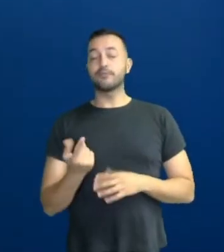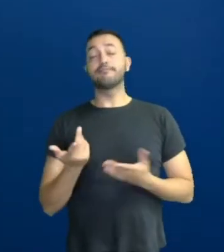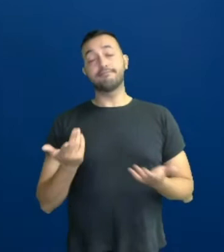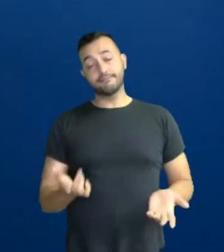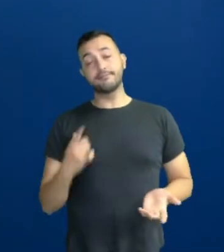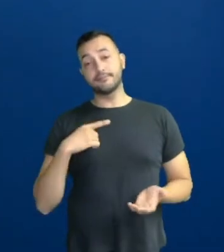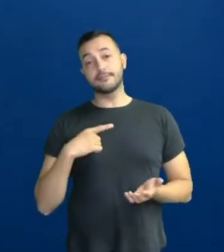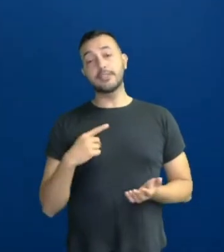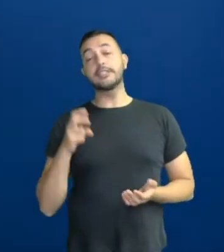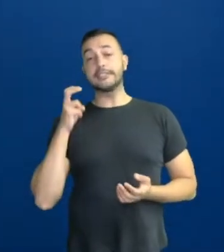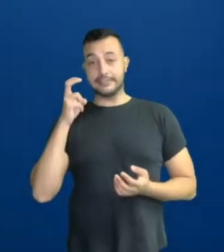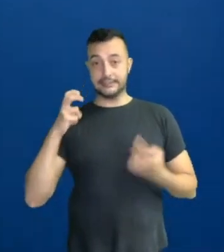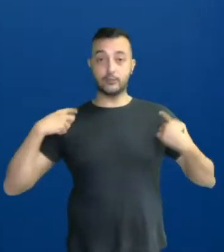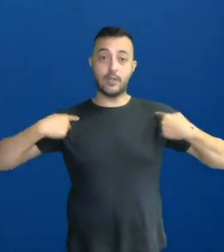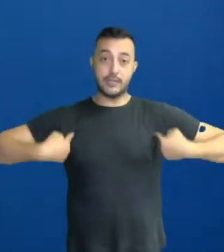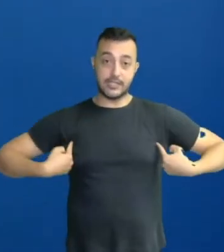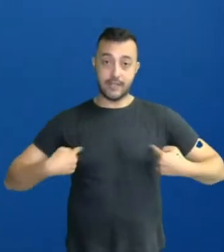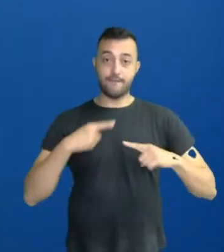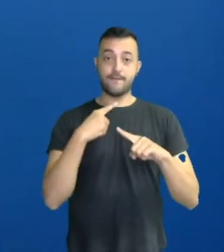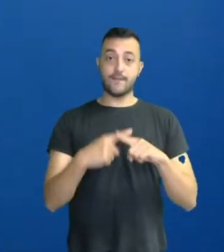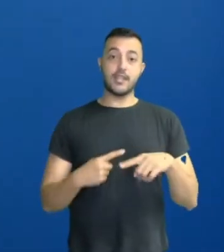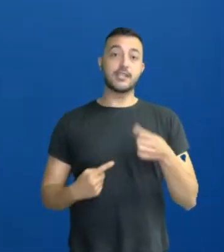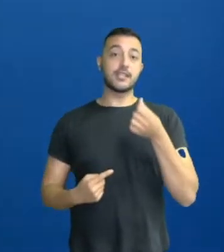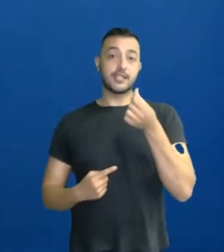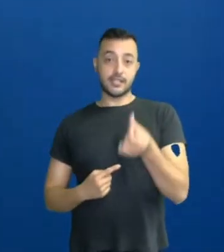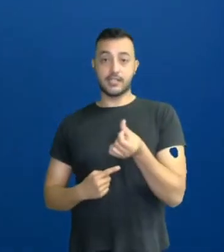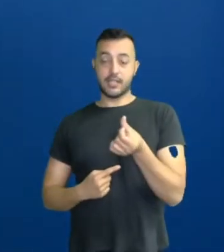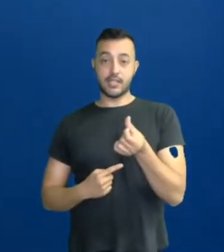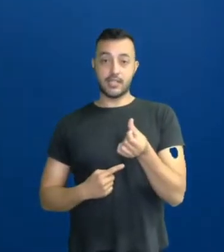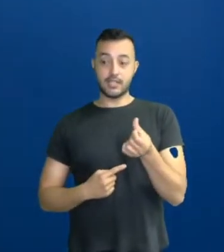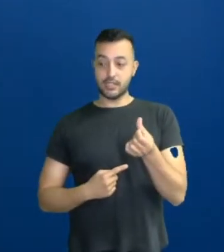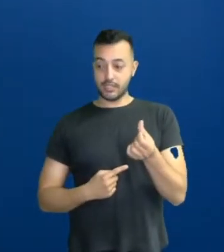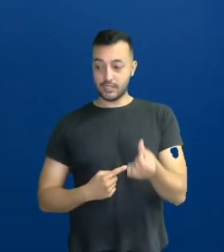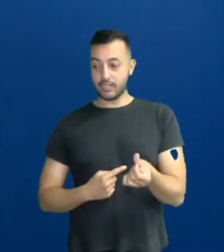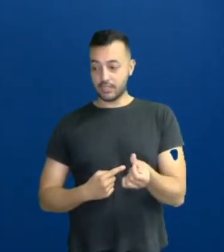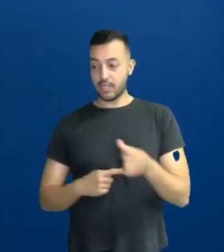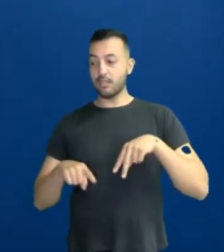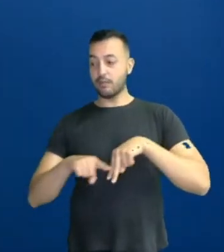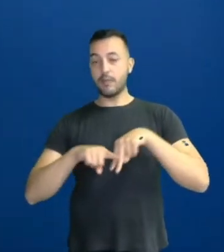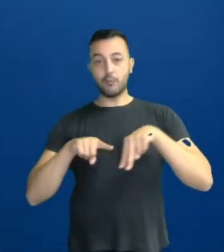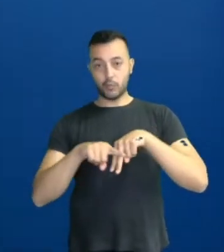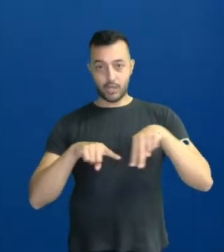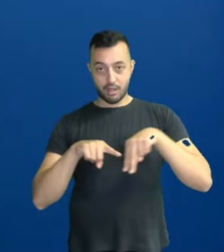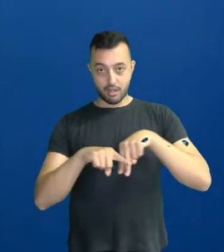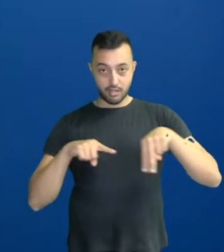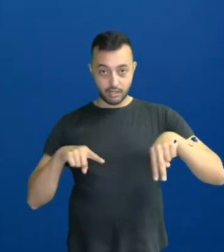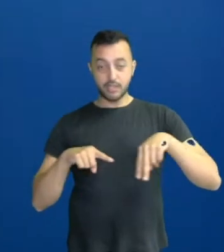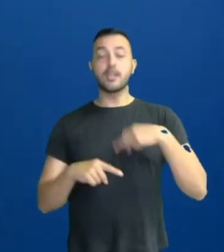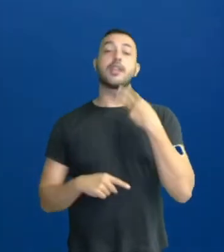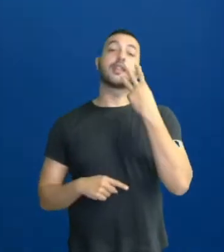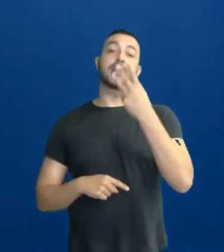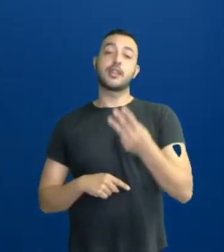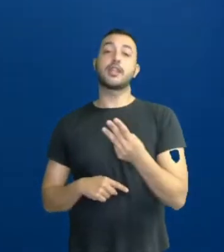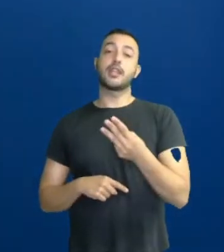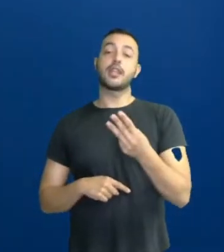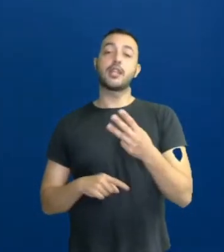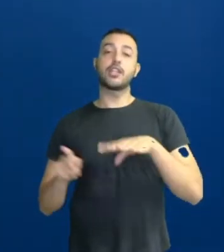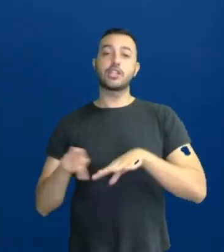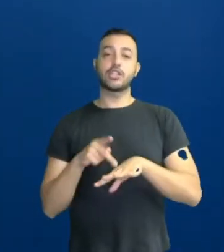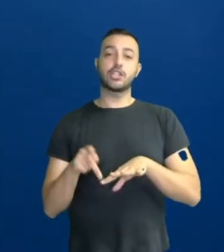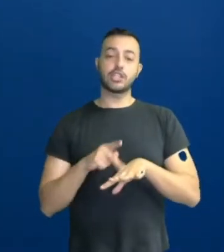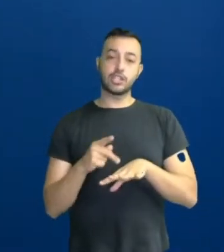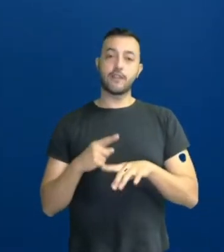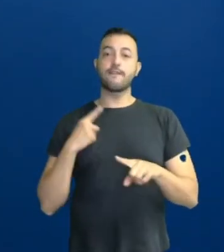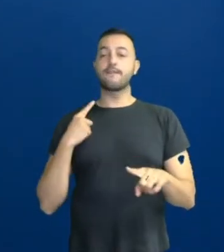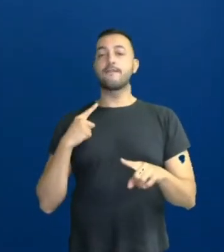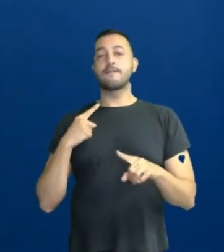você vai pegar 5 vezes 6 bermudas que ele tem, não é isso? E 3 chinelos.